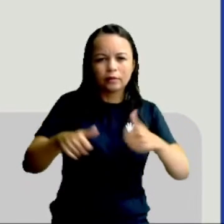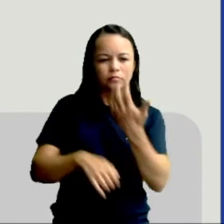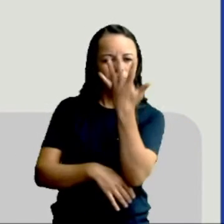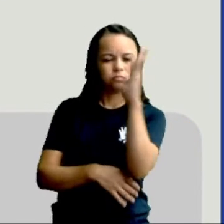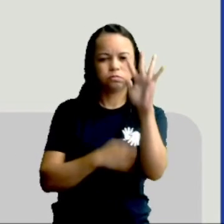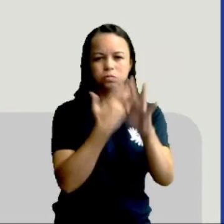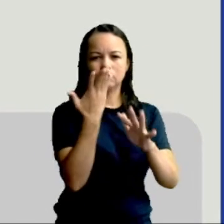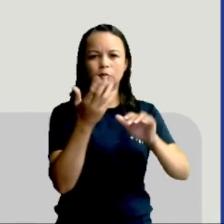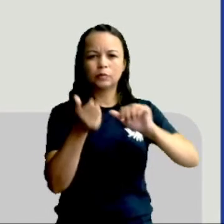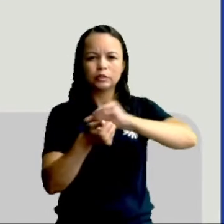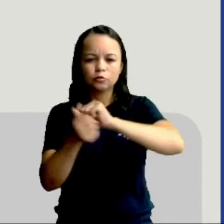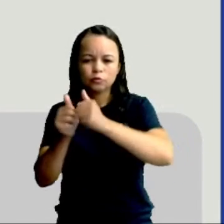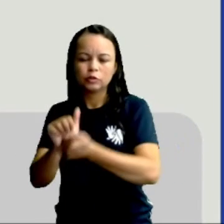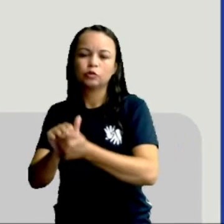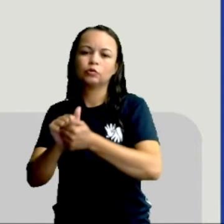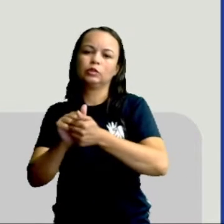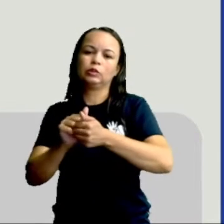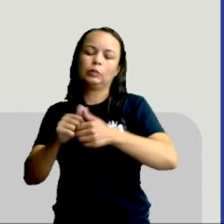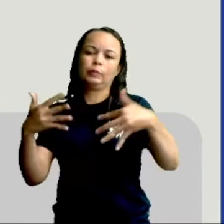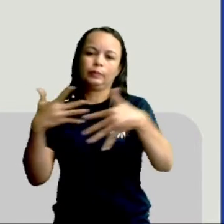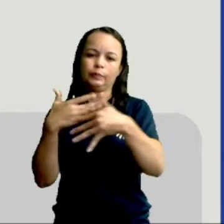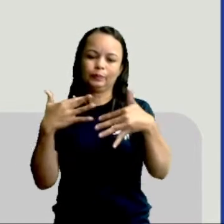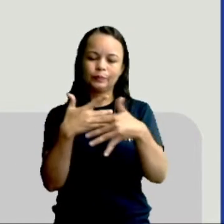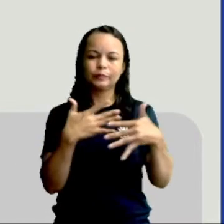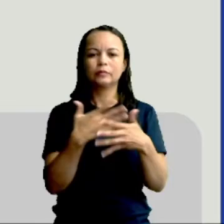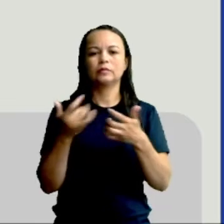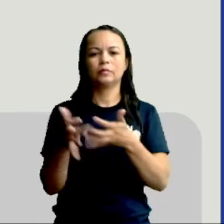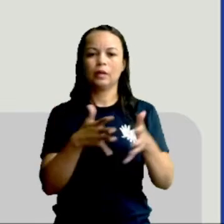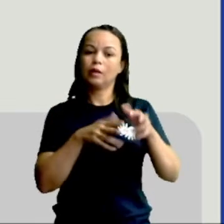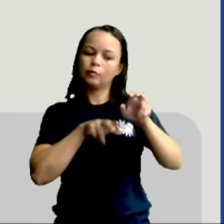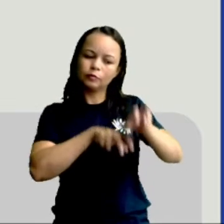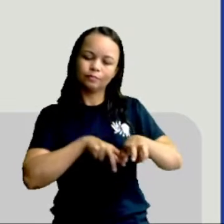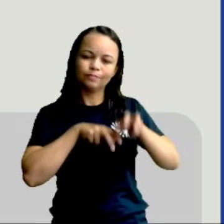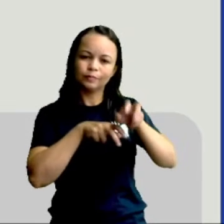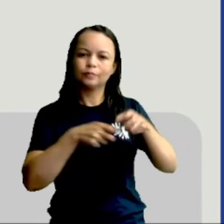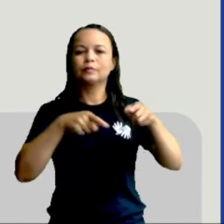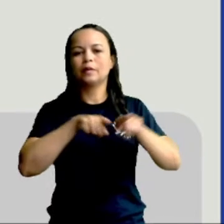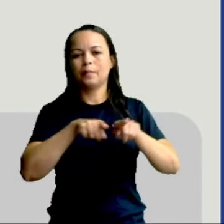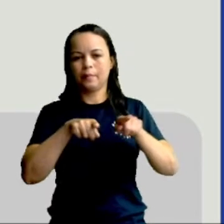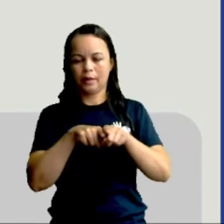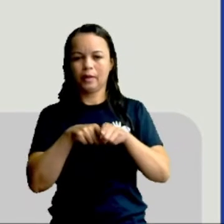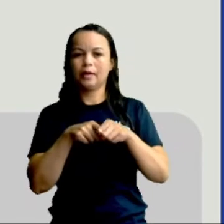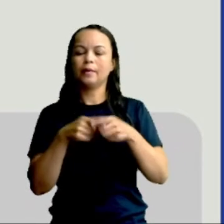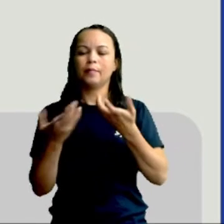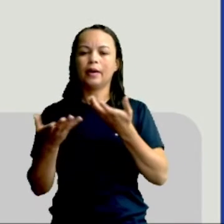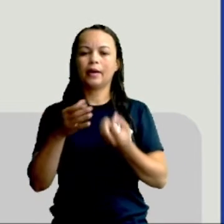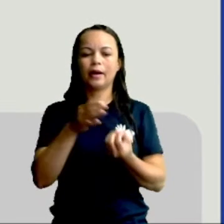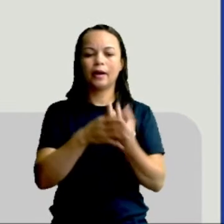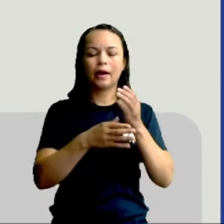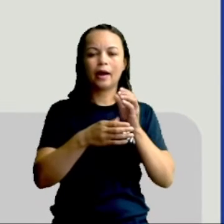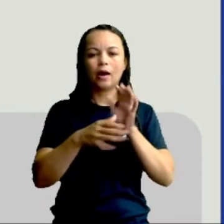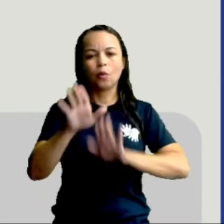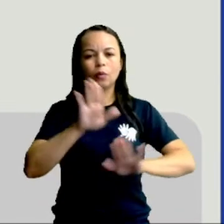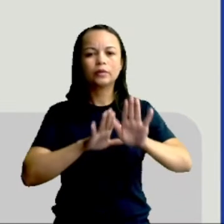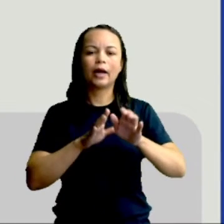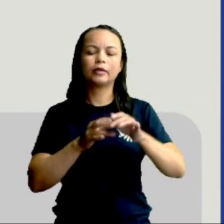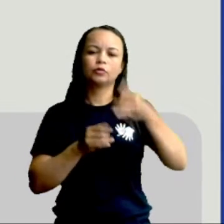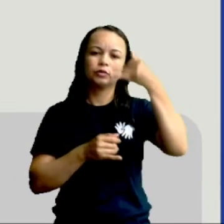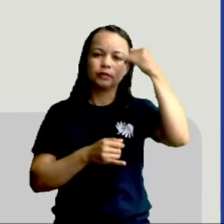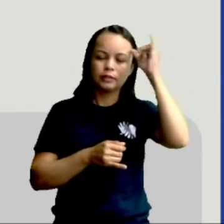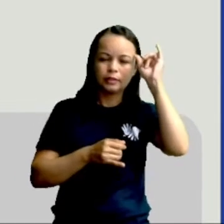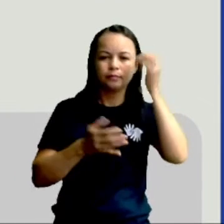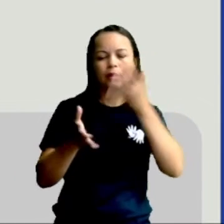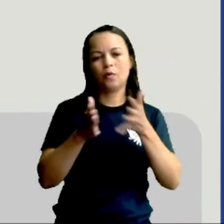sido substituída pelas áreas urbanas e pela produção agrícola, pelas pastagens para a criação de gado. Então aí a